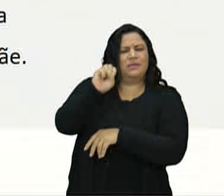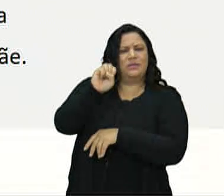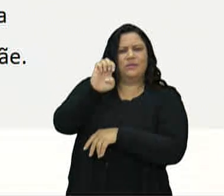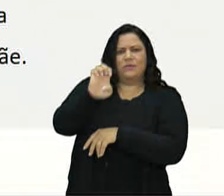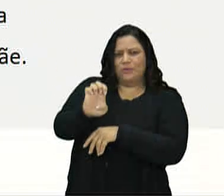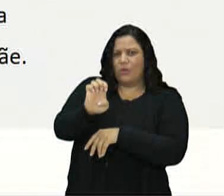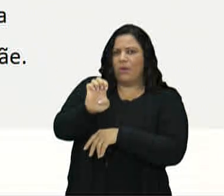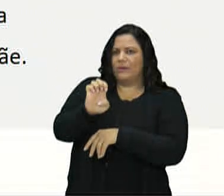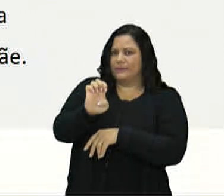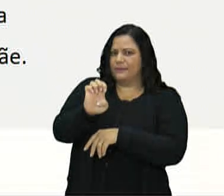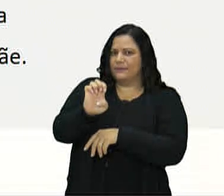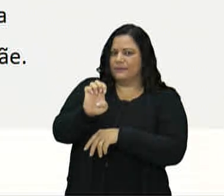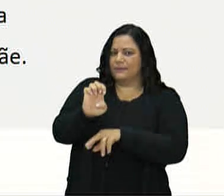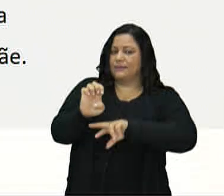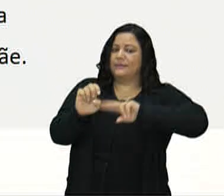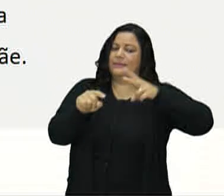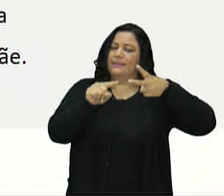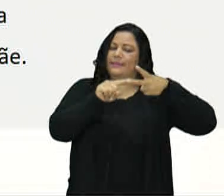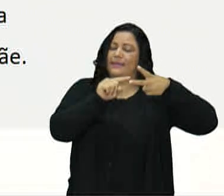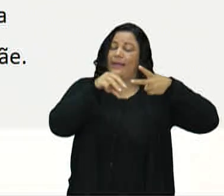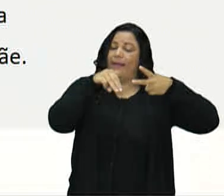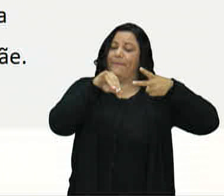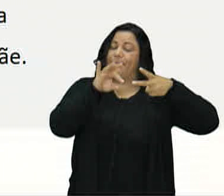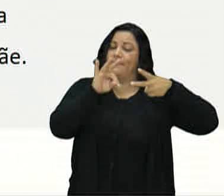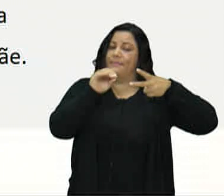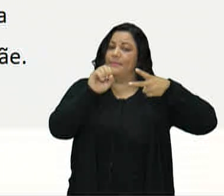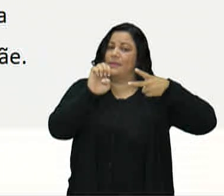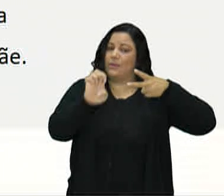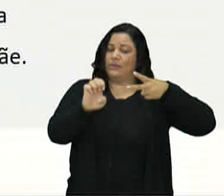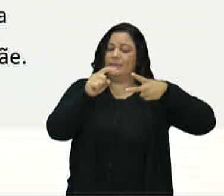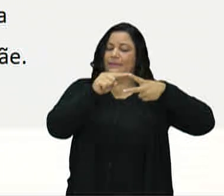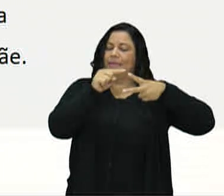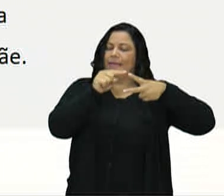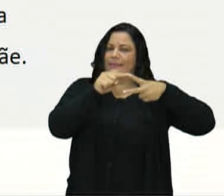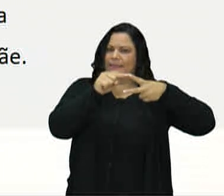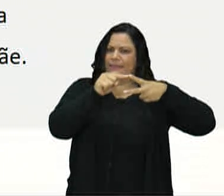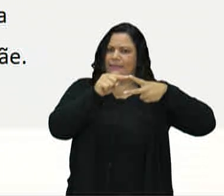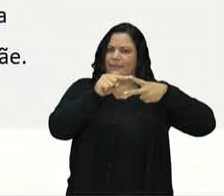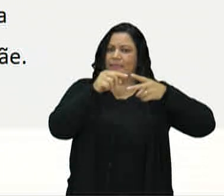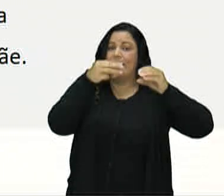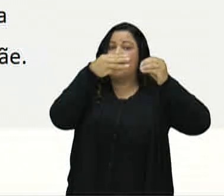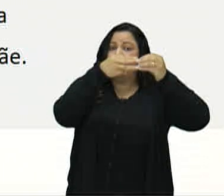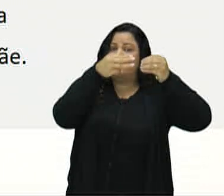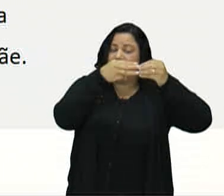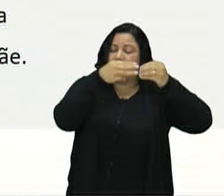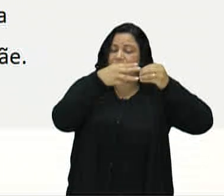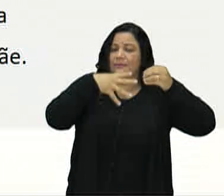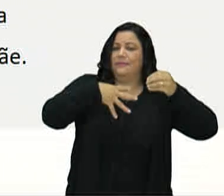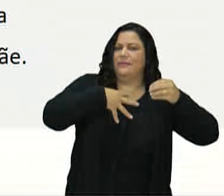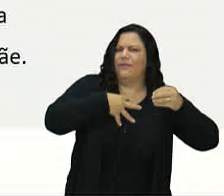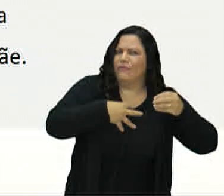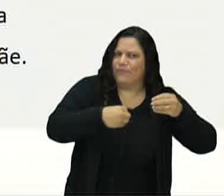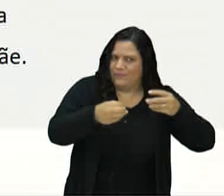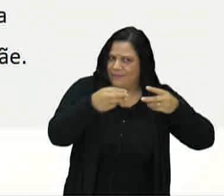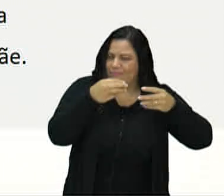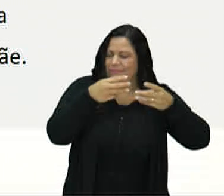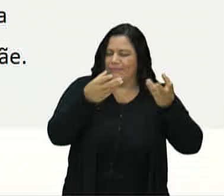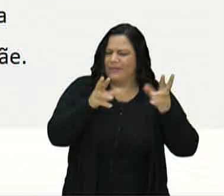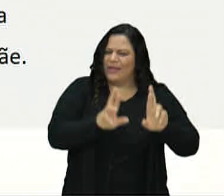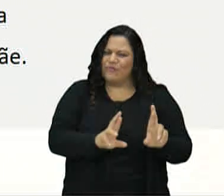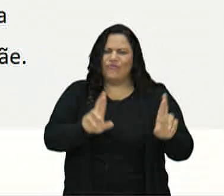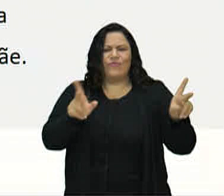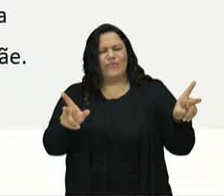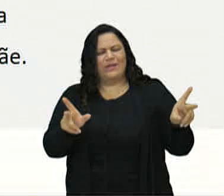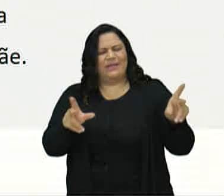mitose é que na meiose, as células filhas são geneticamente diferentes da mãe, da célula mãe. Essa